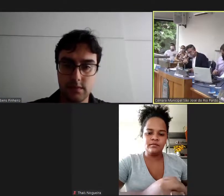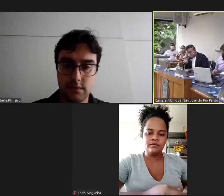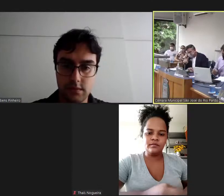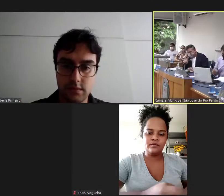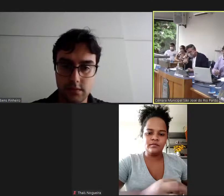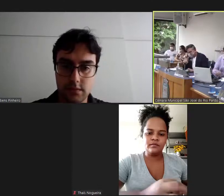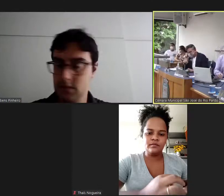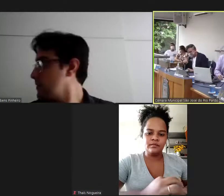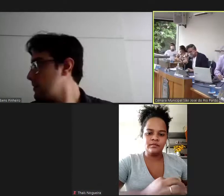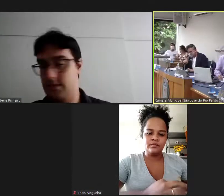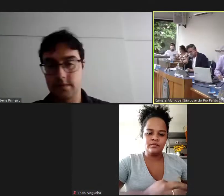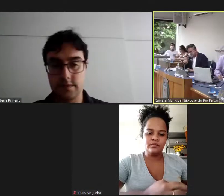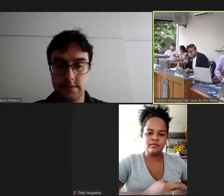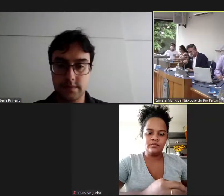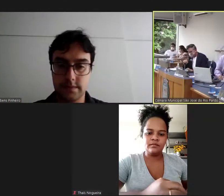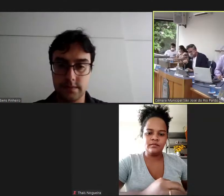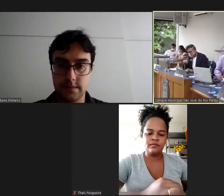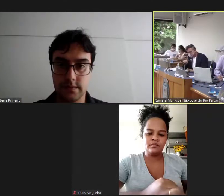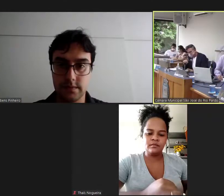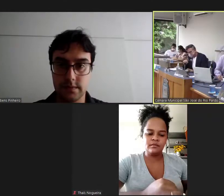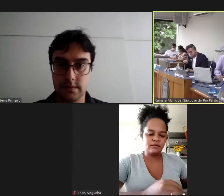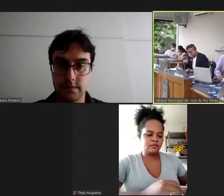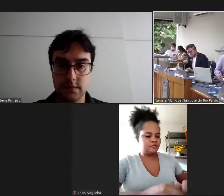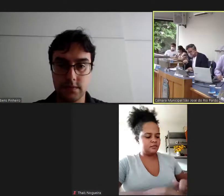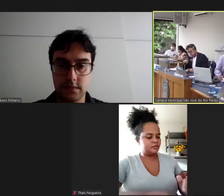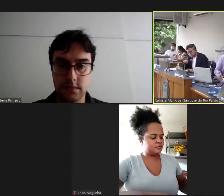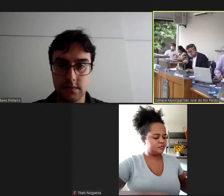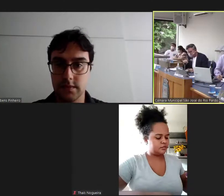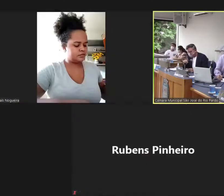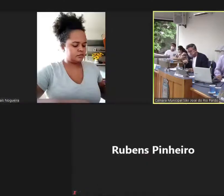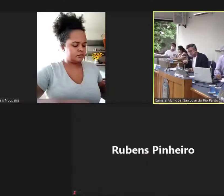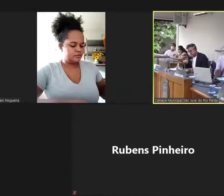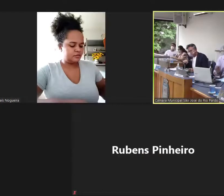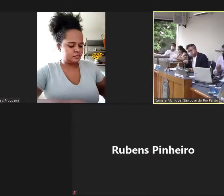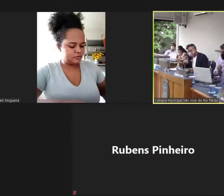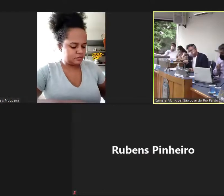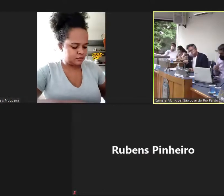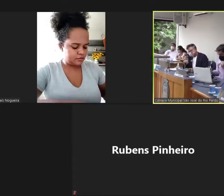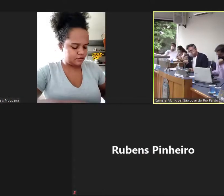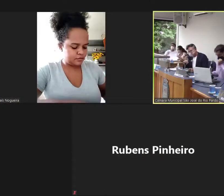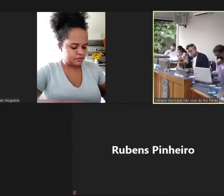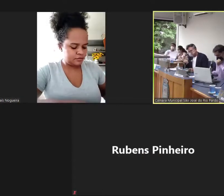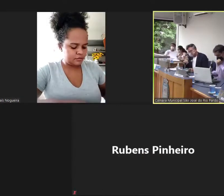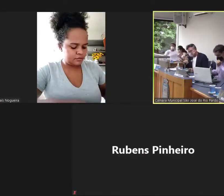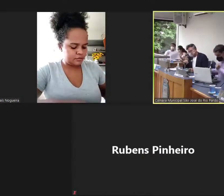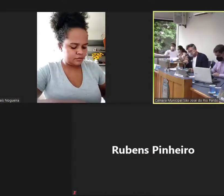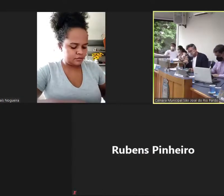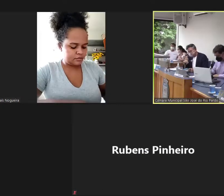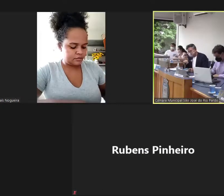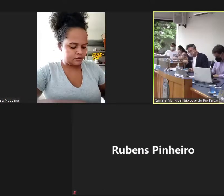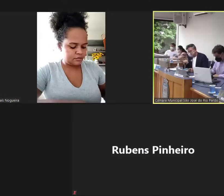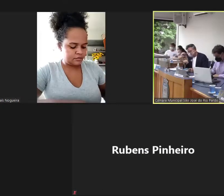63 de 26 de março de 2021 do Poder Executivo Municipal que dispõe sobre abertura de crédito